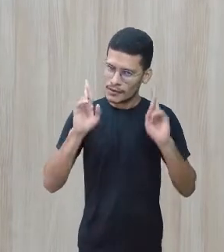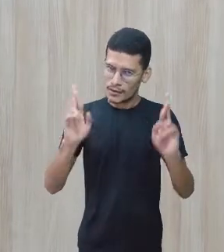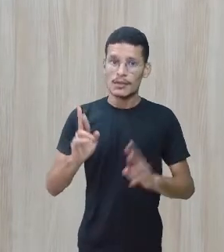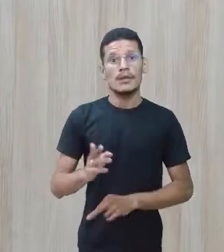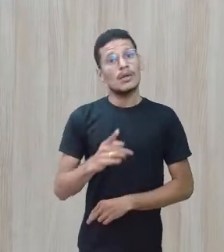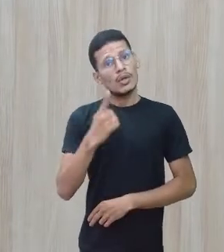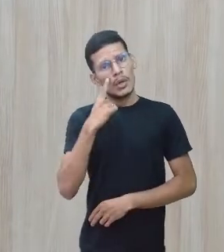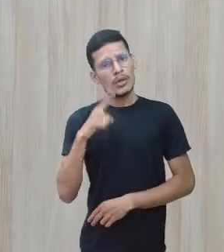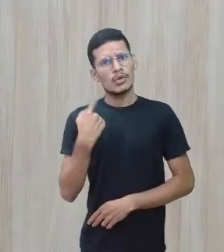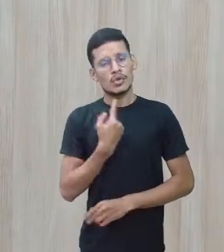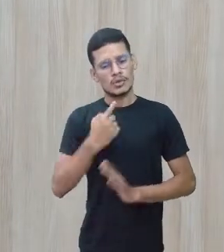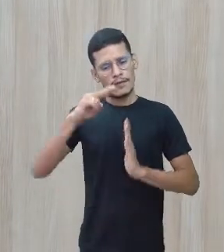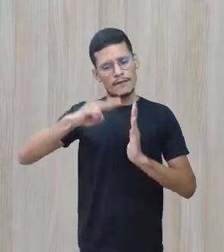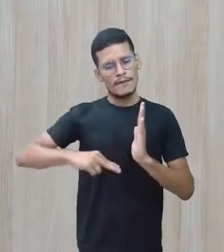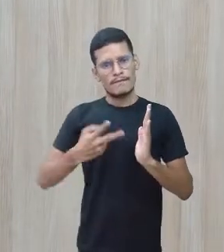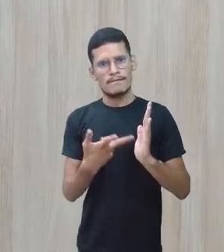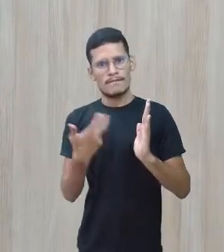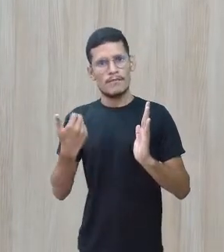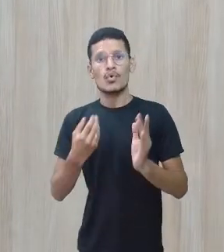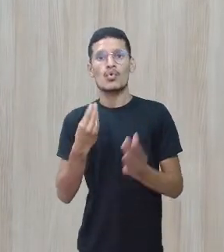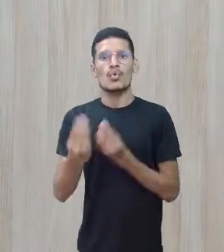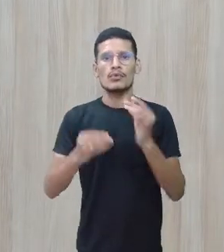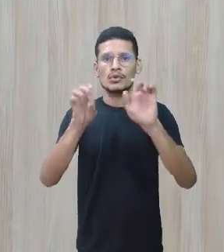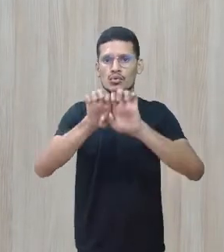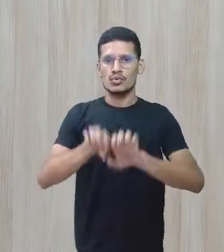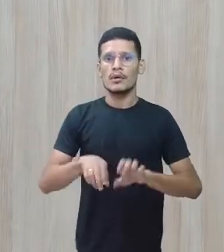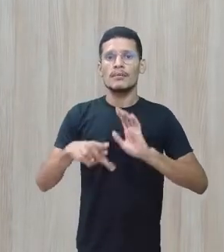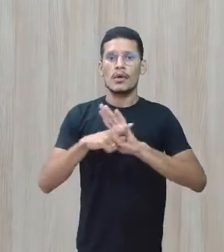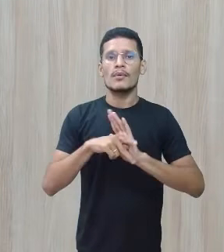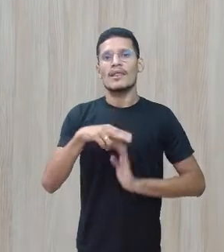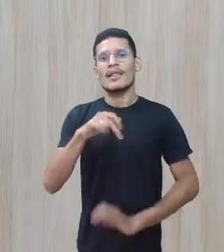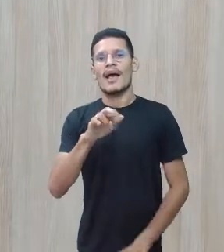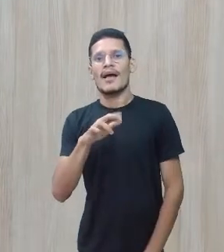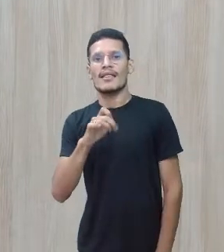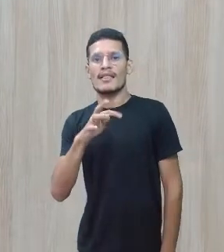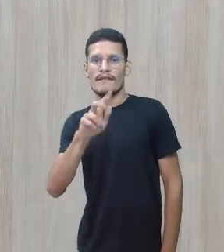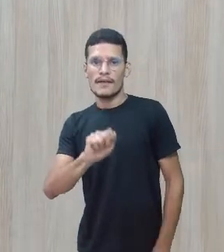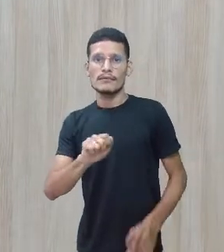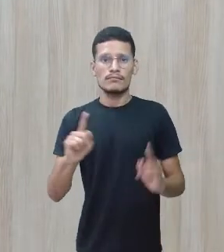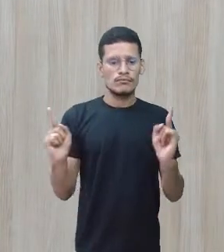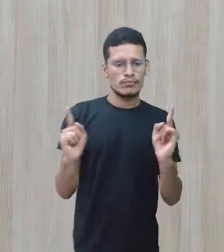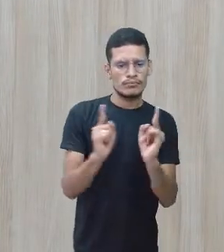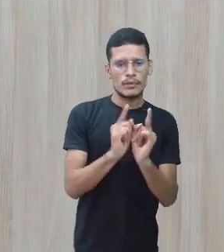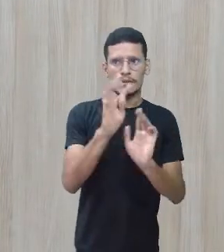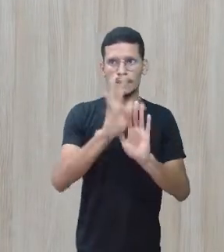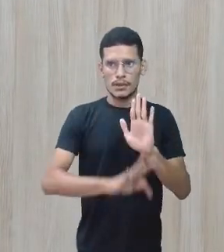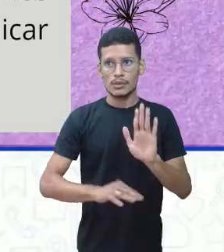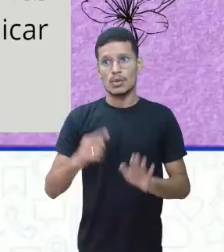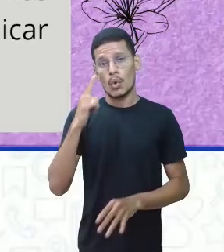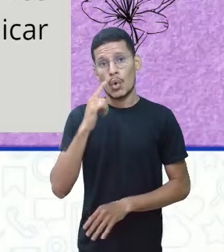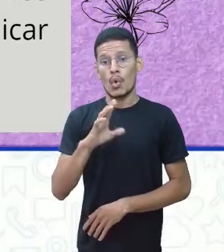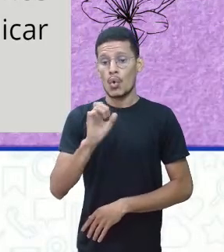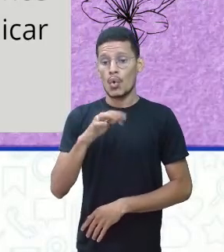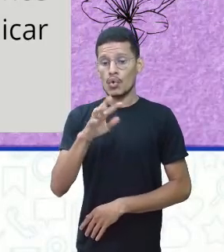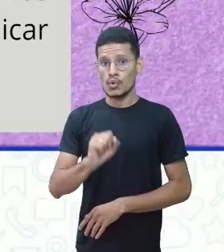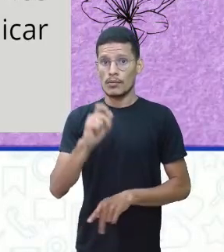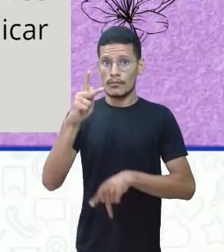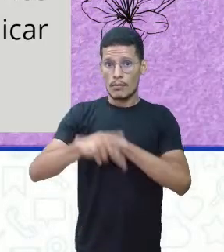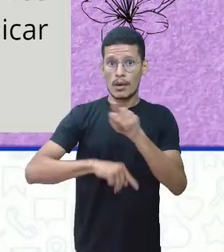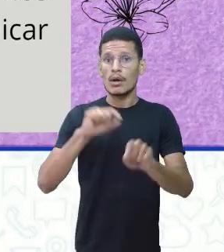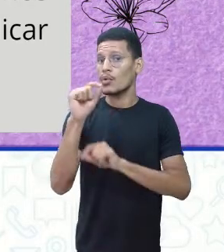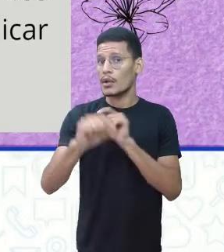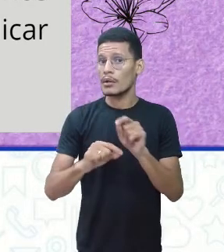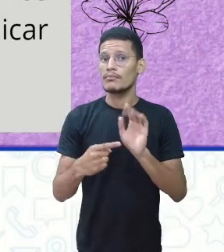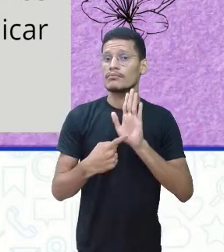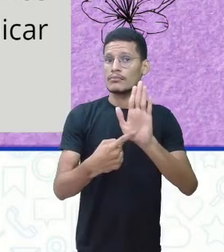consegue perceber uma estrutura narrativa em um texto tão curtinho. E aí o conto popular, os contos populares, eles abordam o